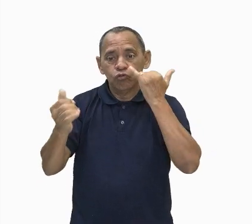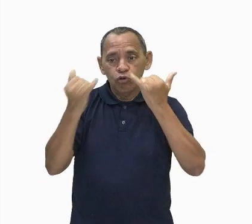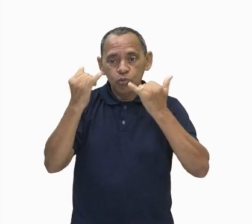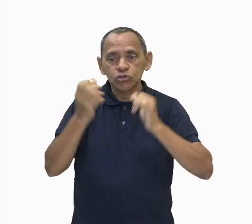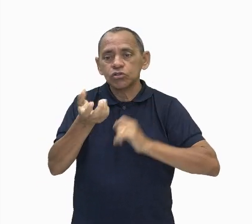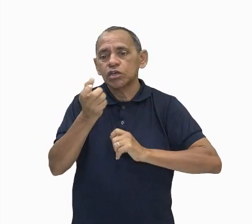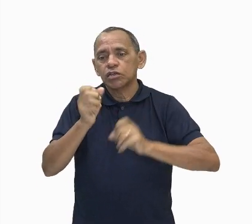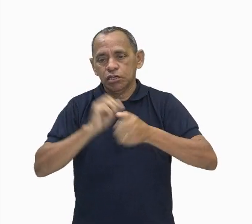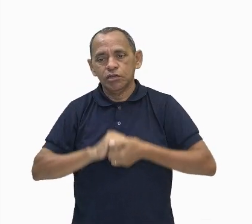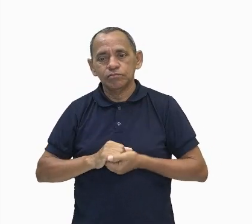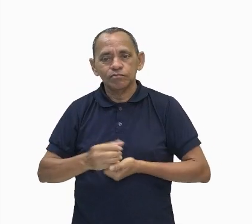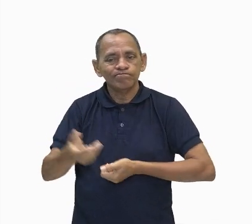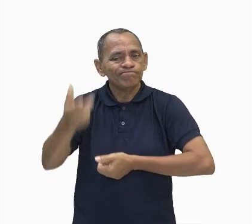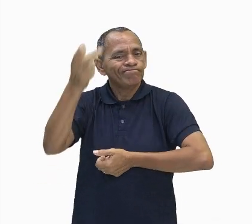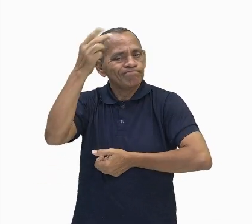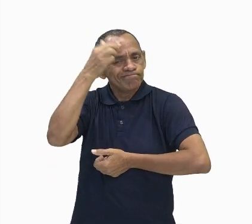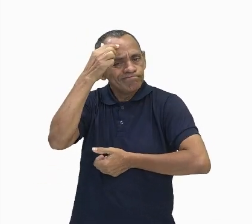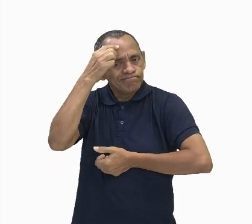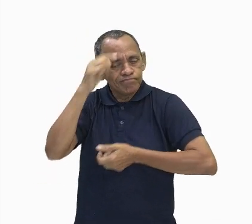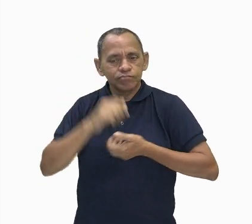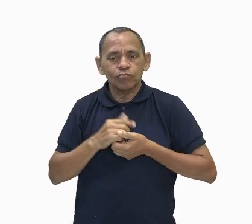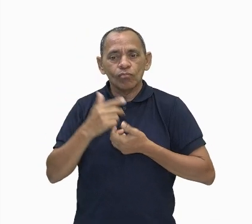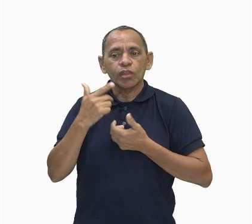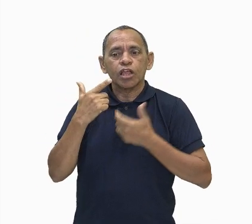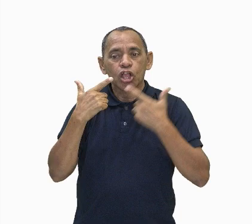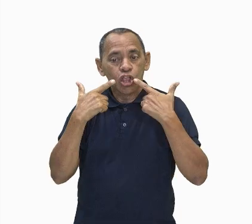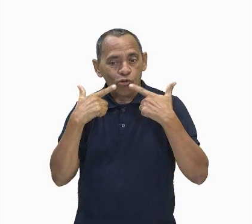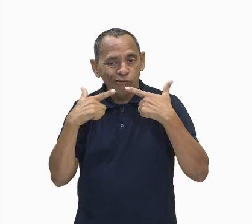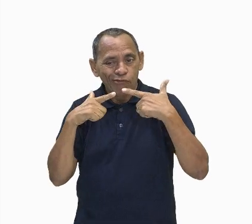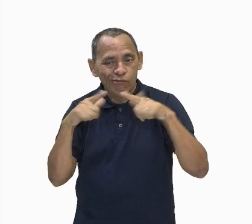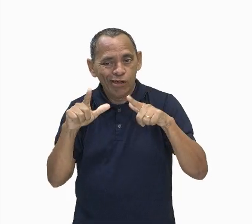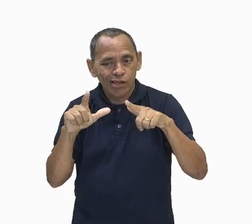isso em mente, linguagem